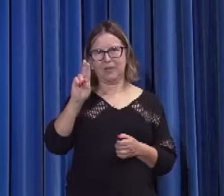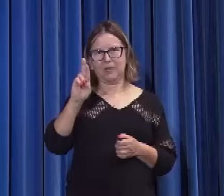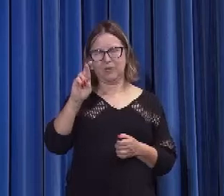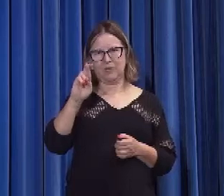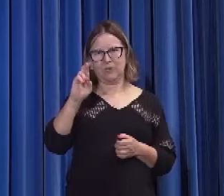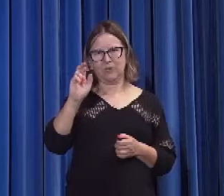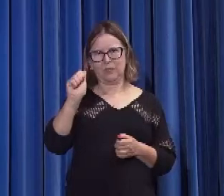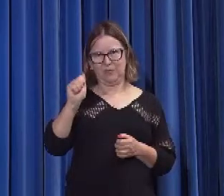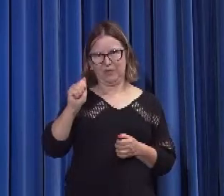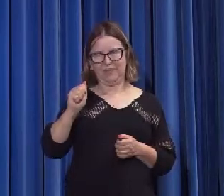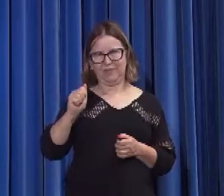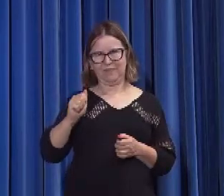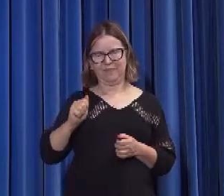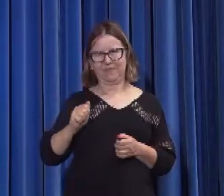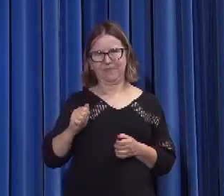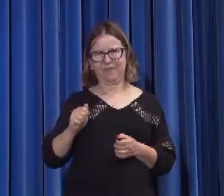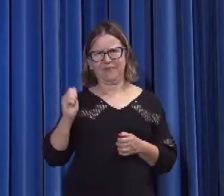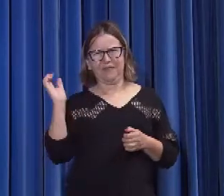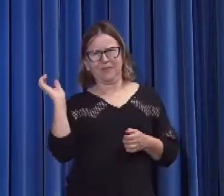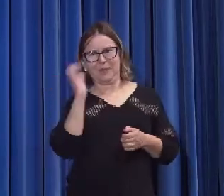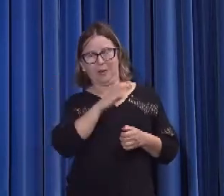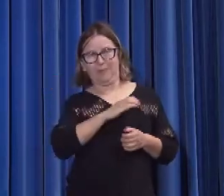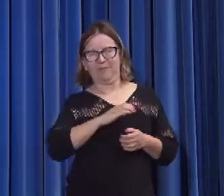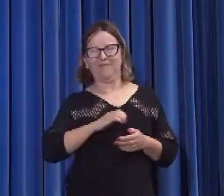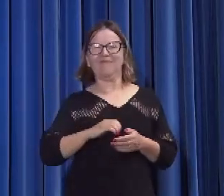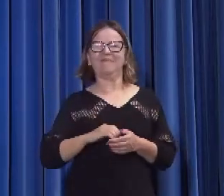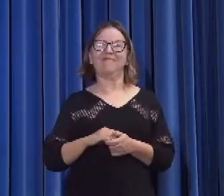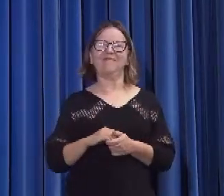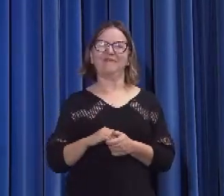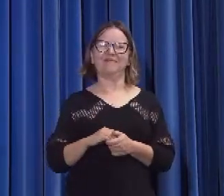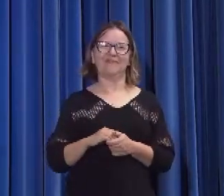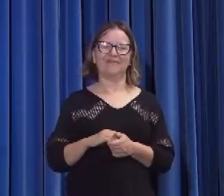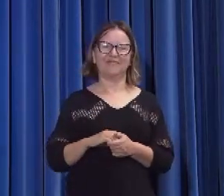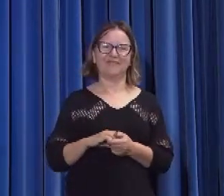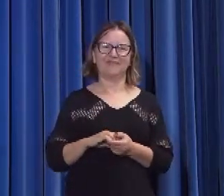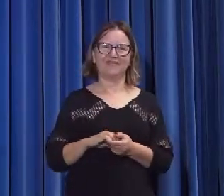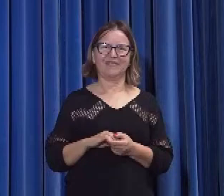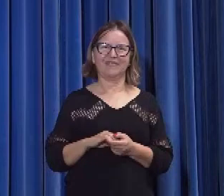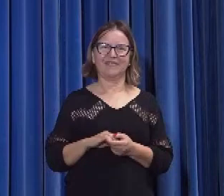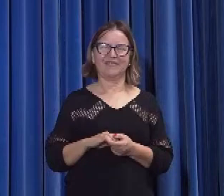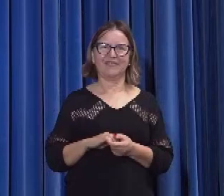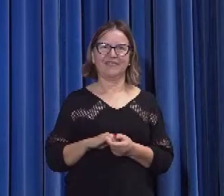Se você crê nisso, você está crendo em outra coisa, não no Evangelho.